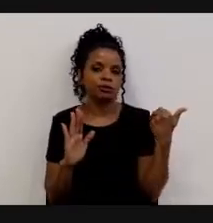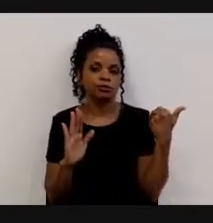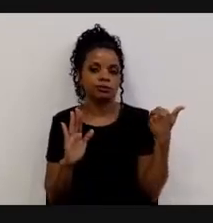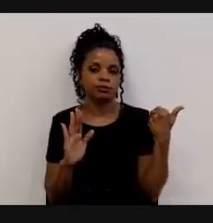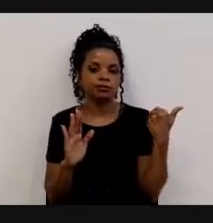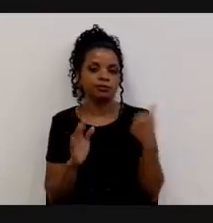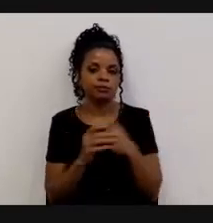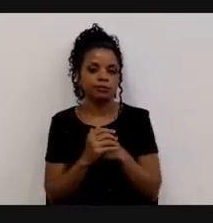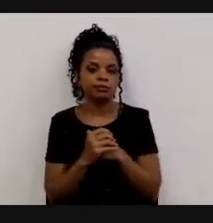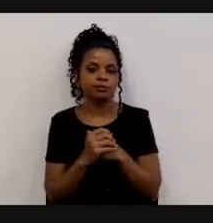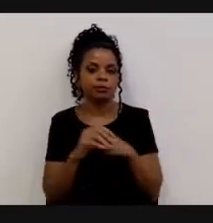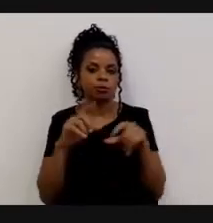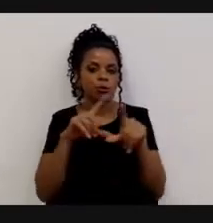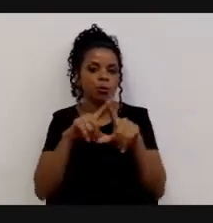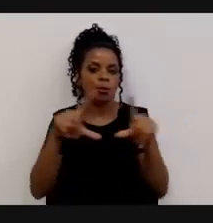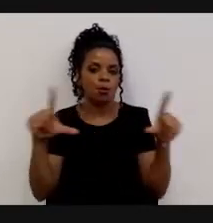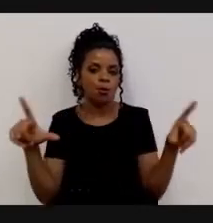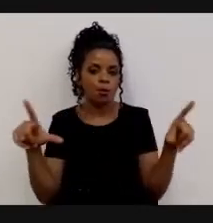não está preenchida.